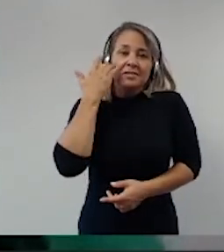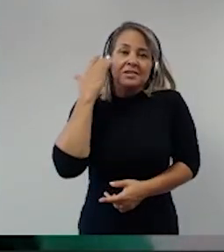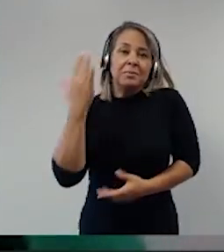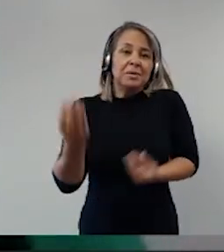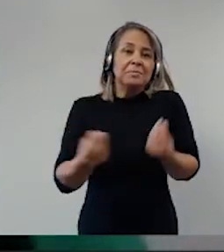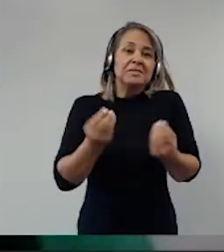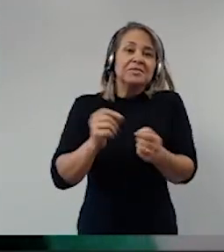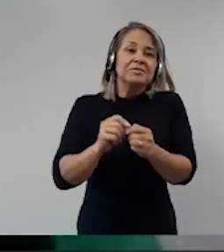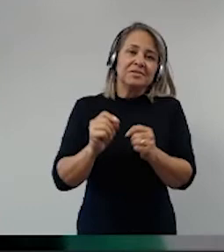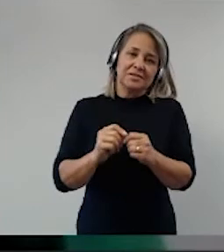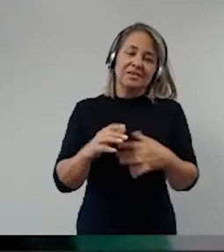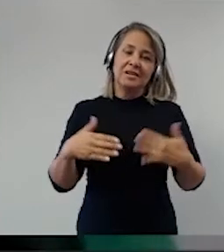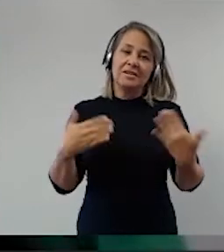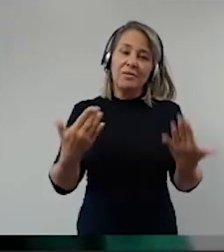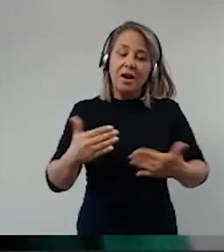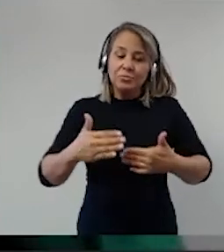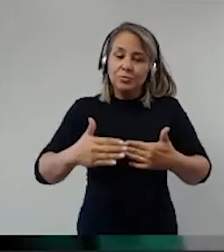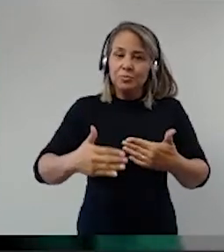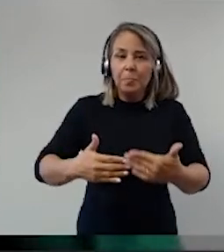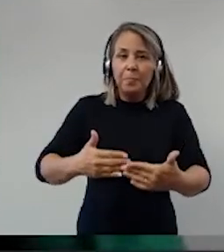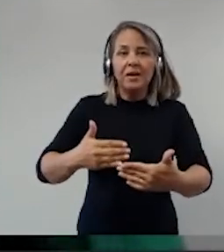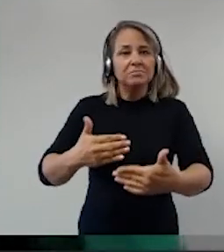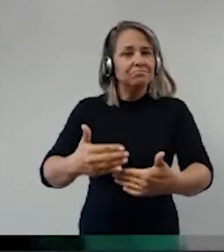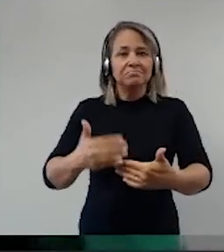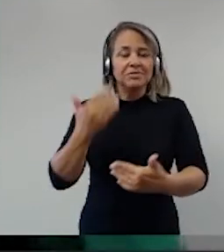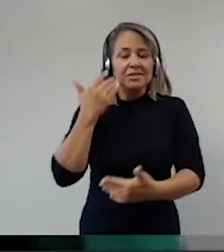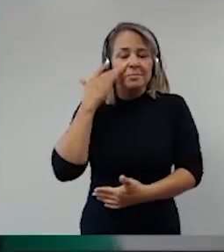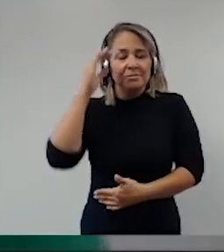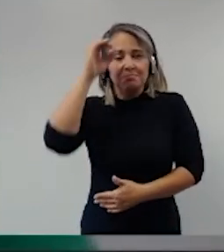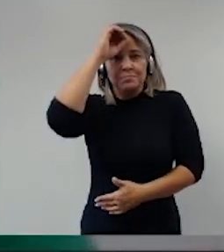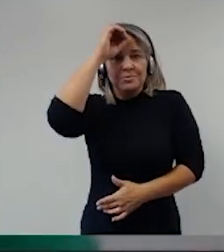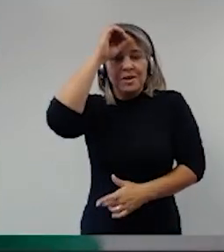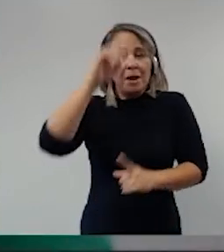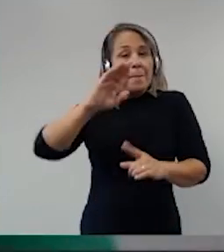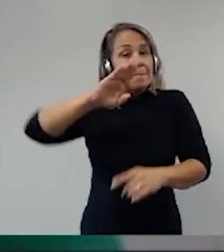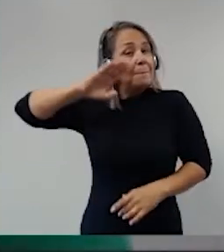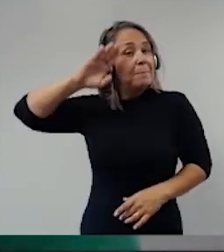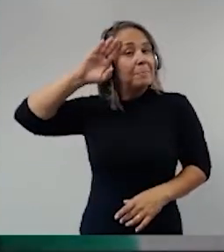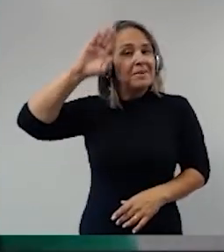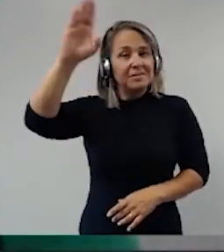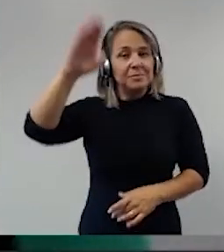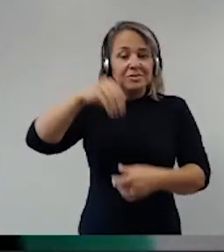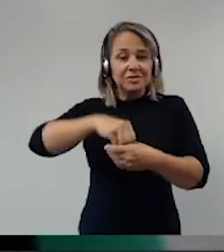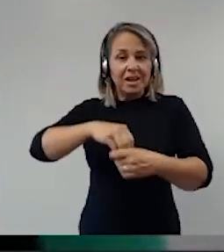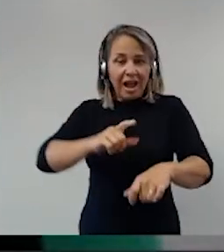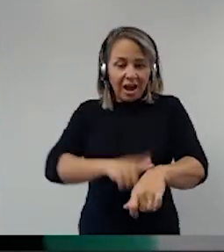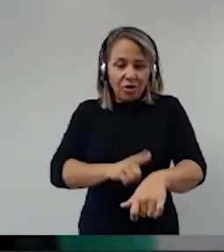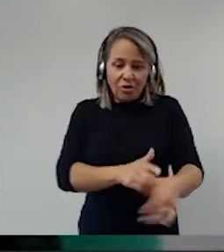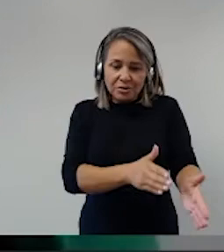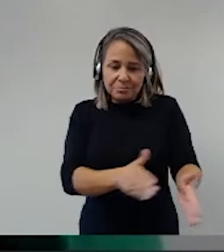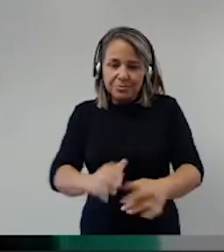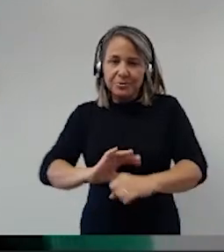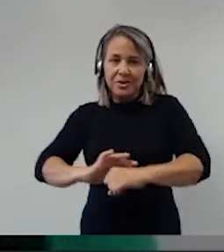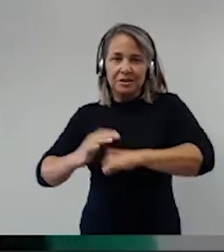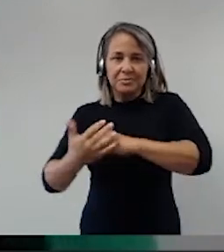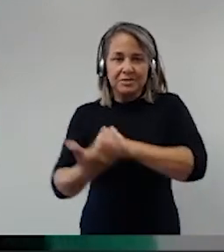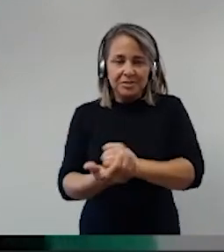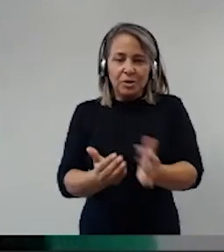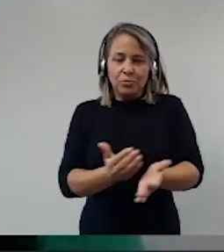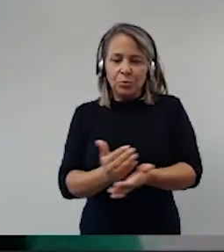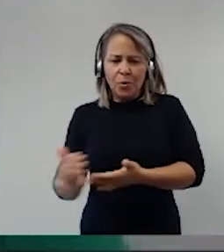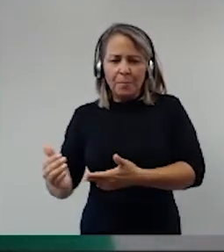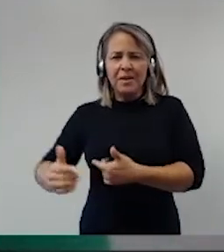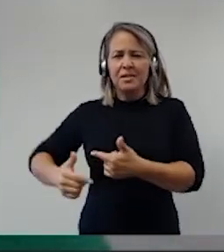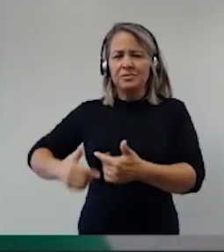que fazer e quais são os próximos passos a dar. E, principalmente, na pandemia, esse início de carreira